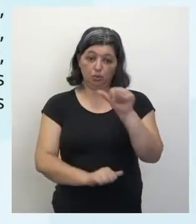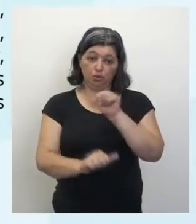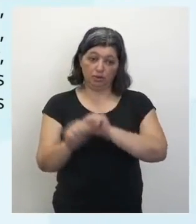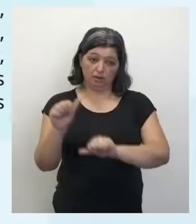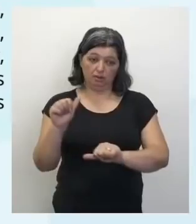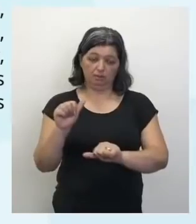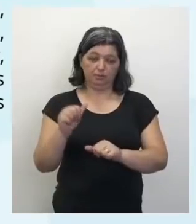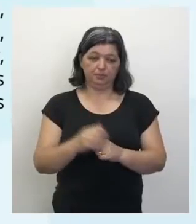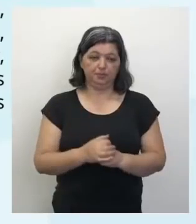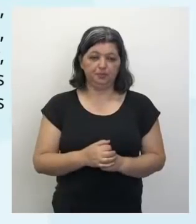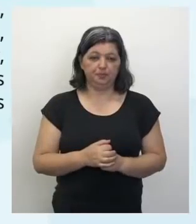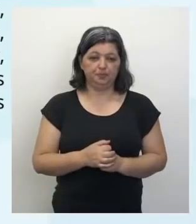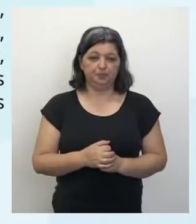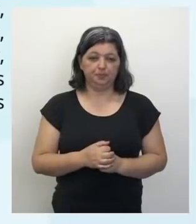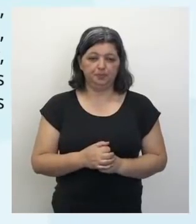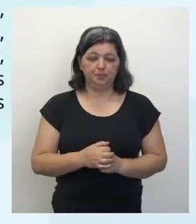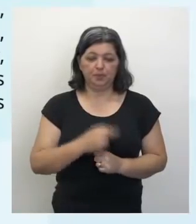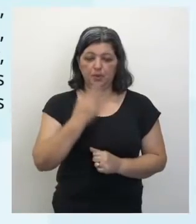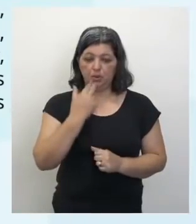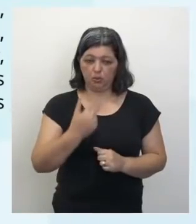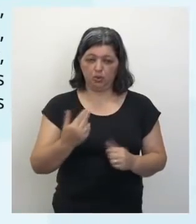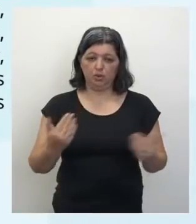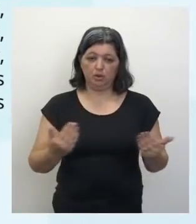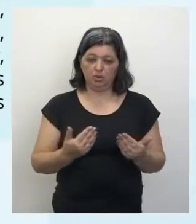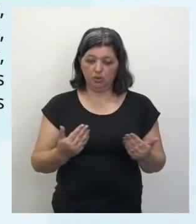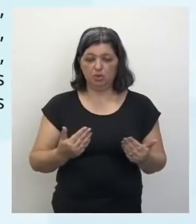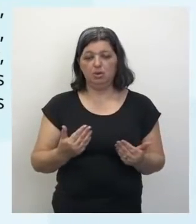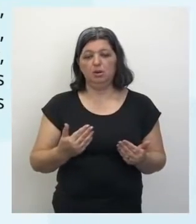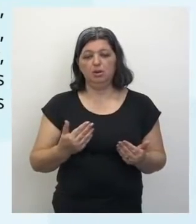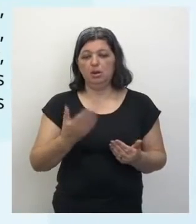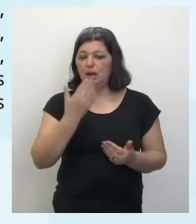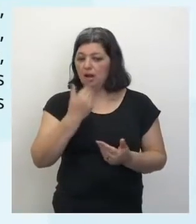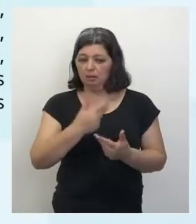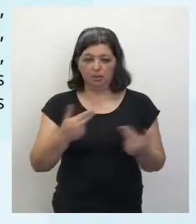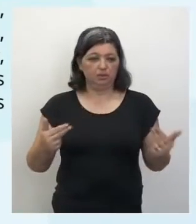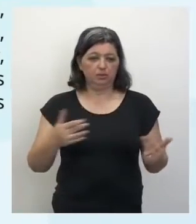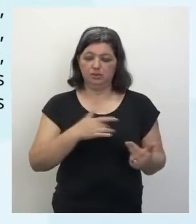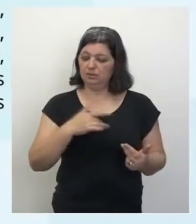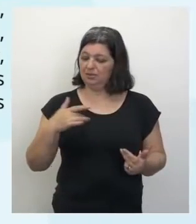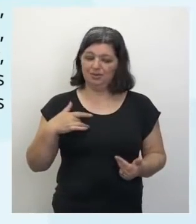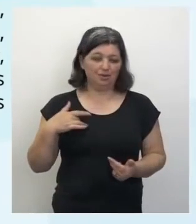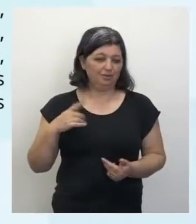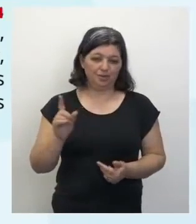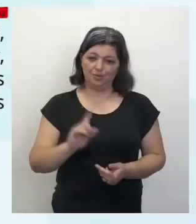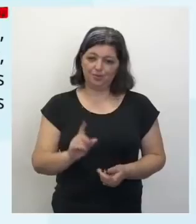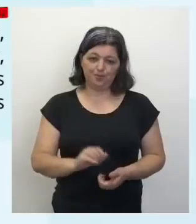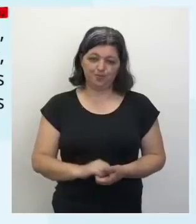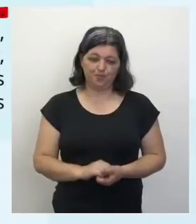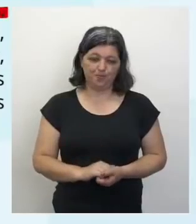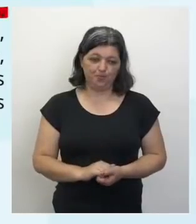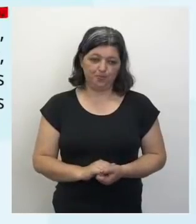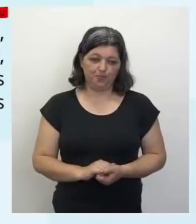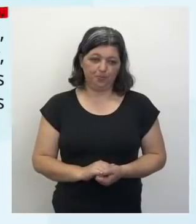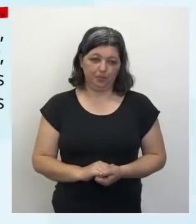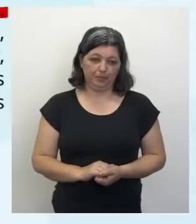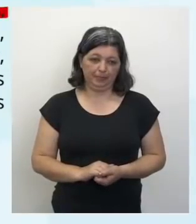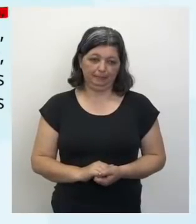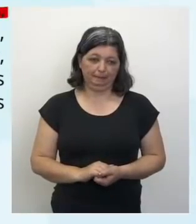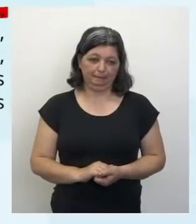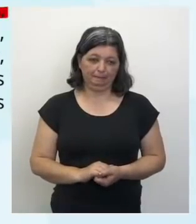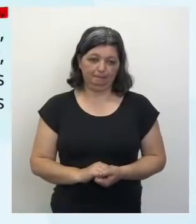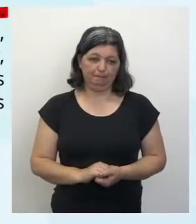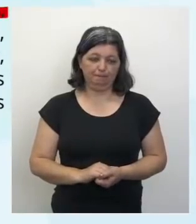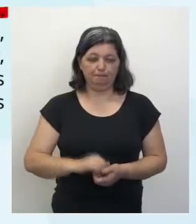cor. Na categoria de alimentos não saudáveis, vamos lá. Ó.